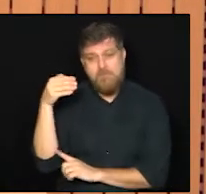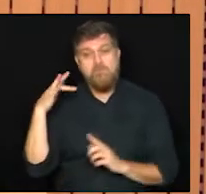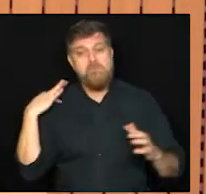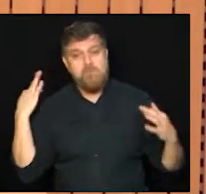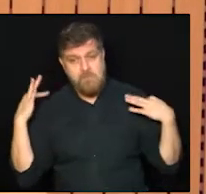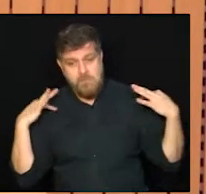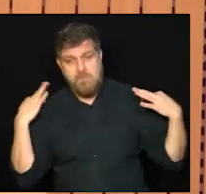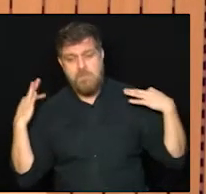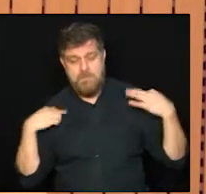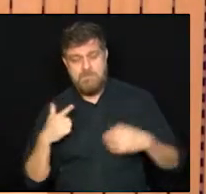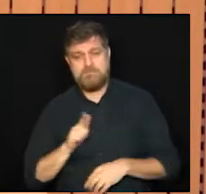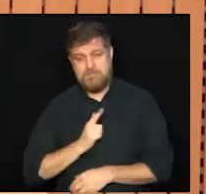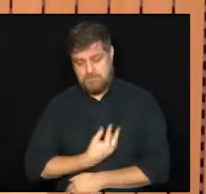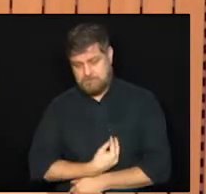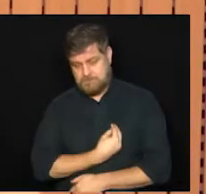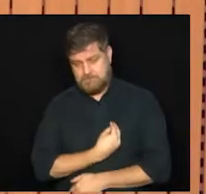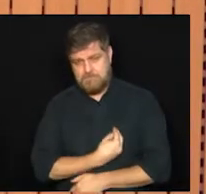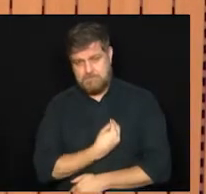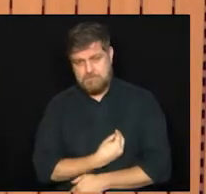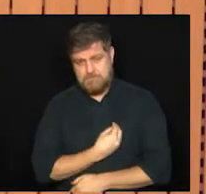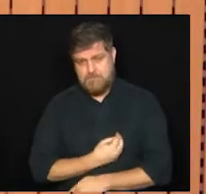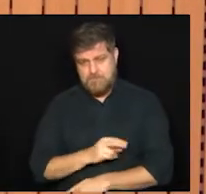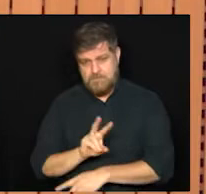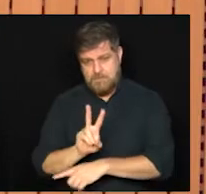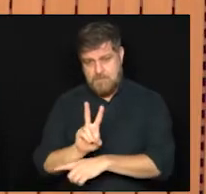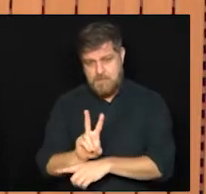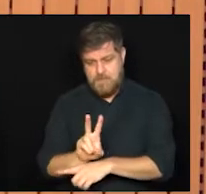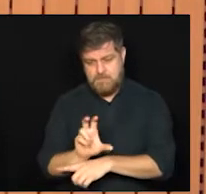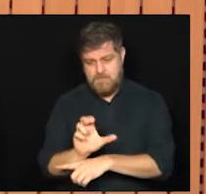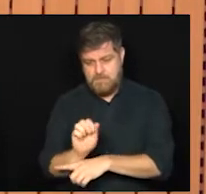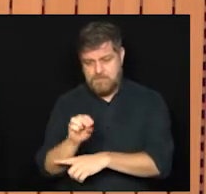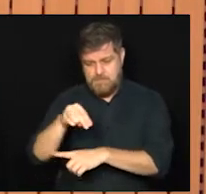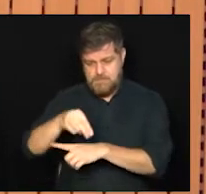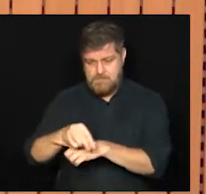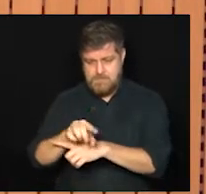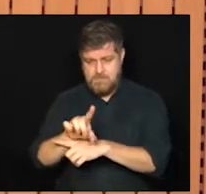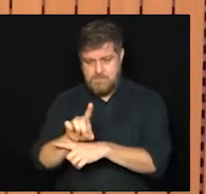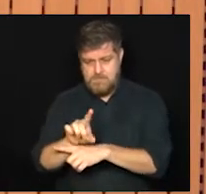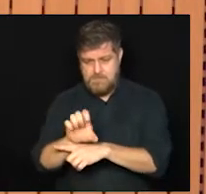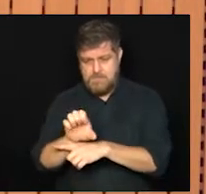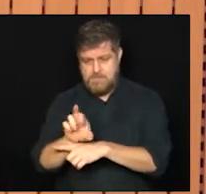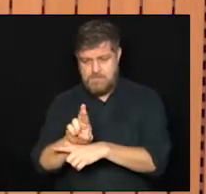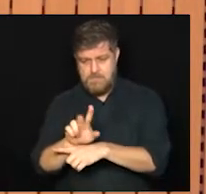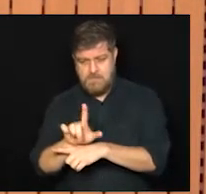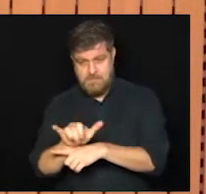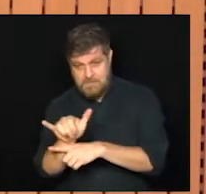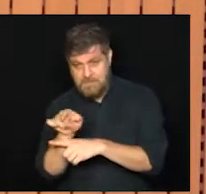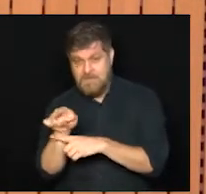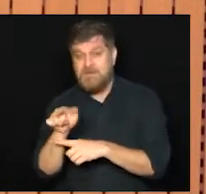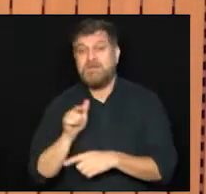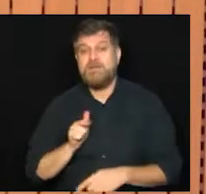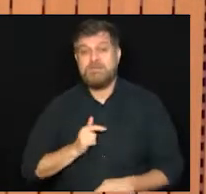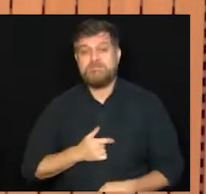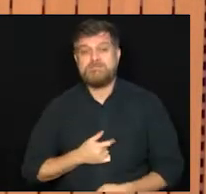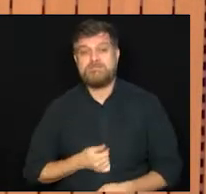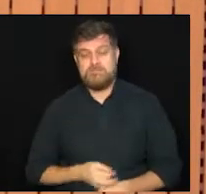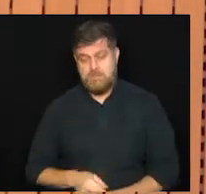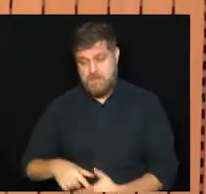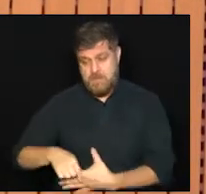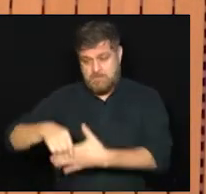né? Vanderlei Costa, que é presidente do Campinas e Região Convention e Visitor Bureau,